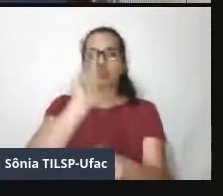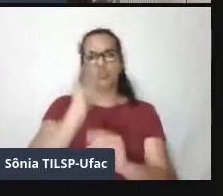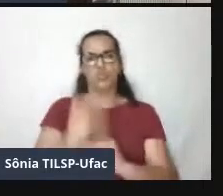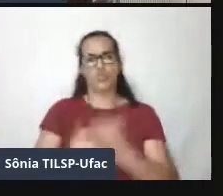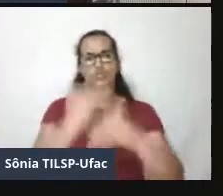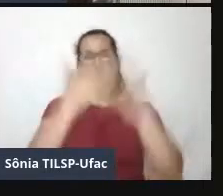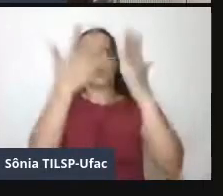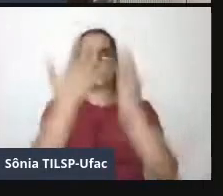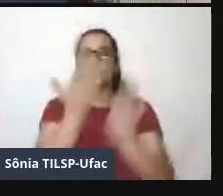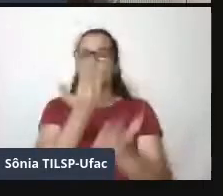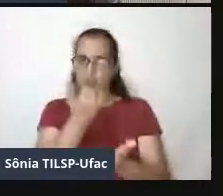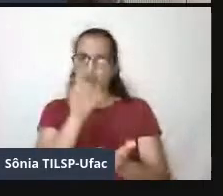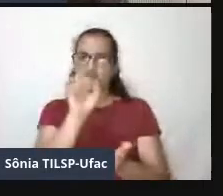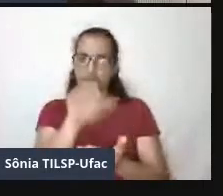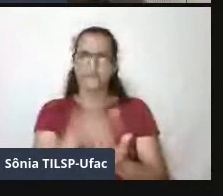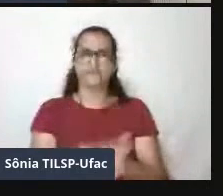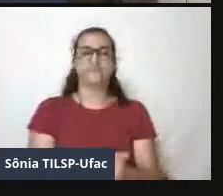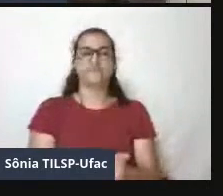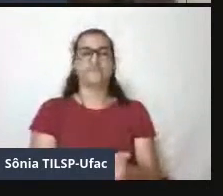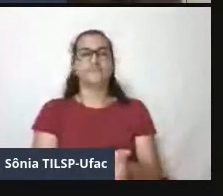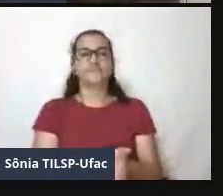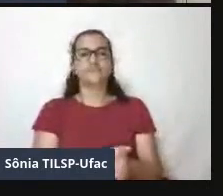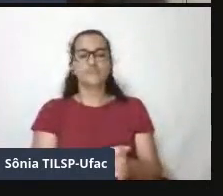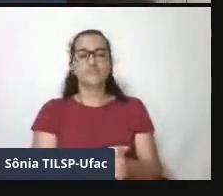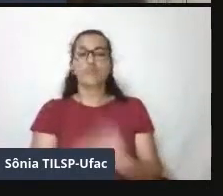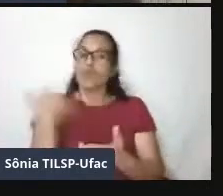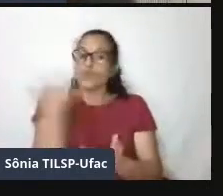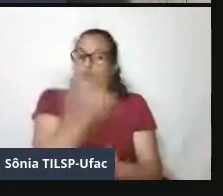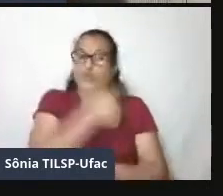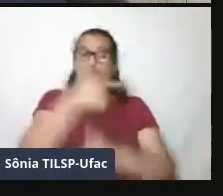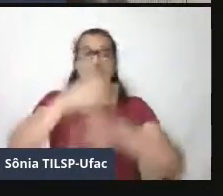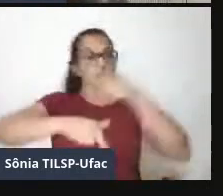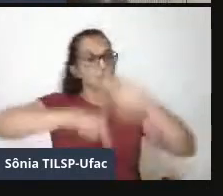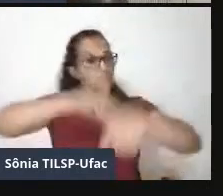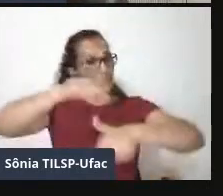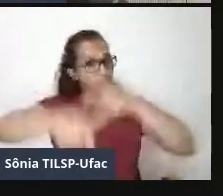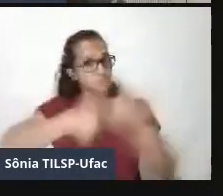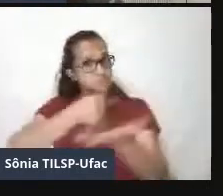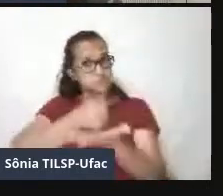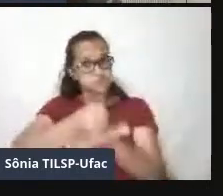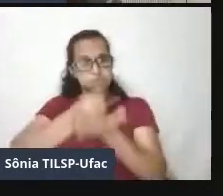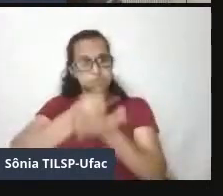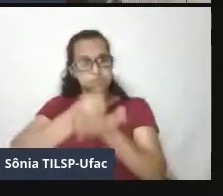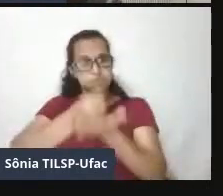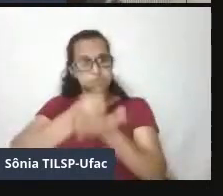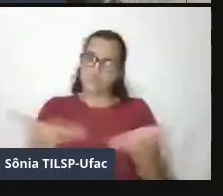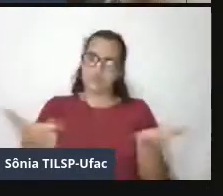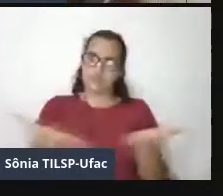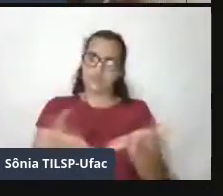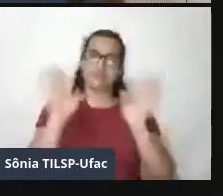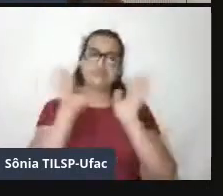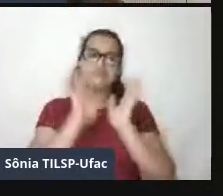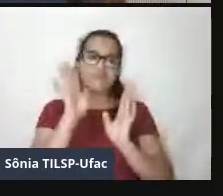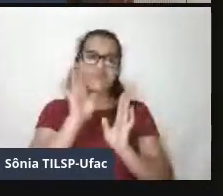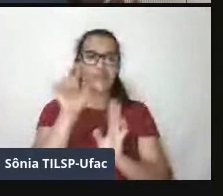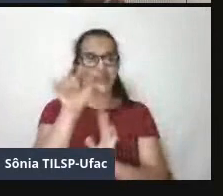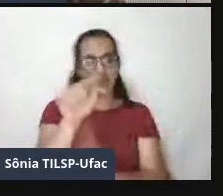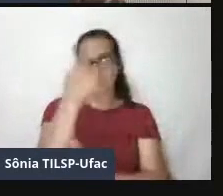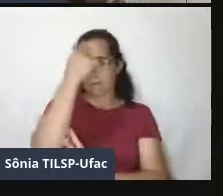processo de cuidado. E aí a gente trabalha a humanidade também. Isso é muito interessante. Essa imagem eu